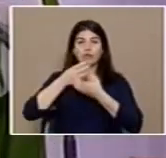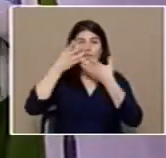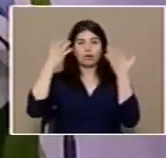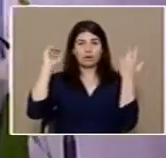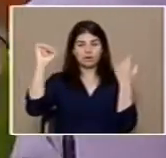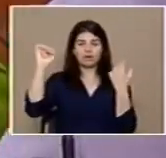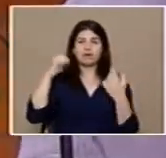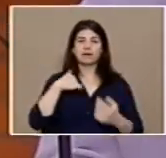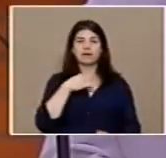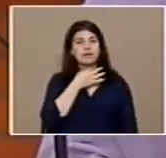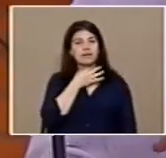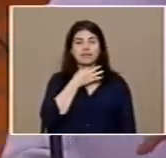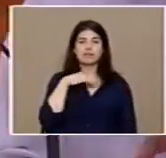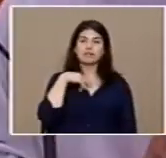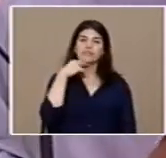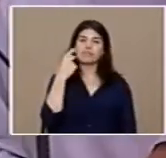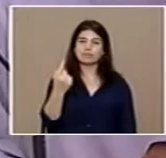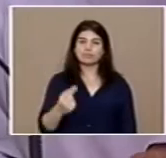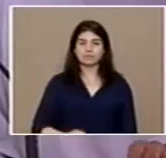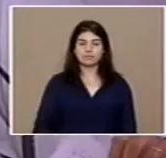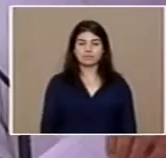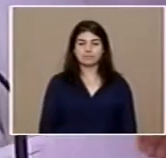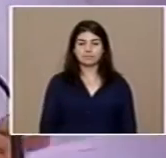cantando numa só voz